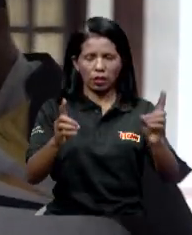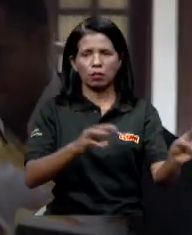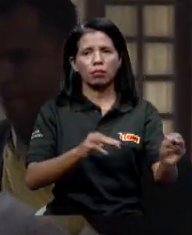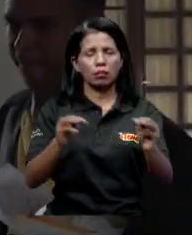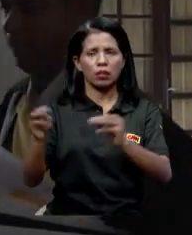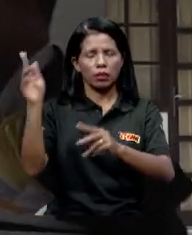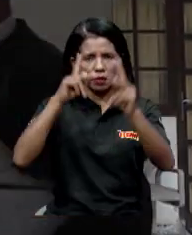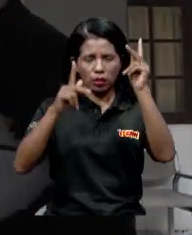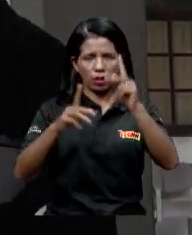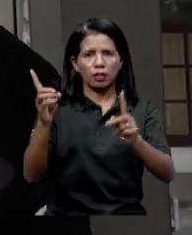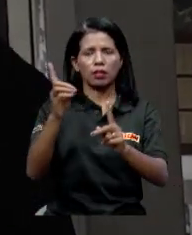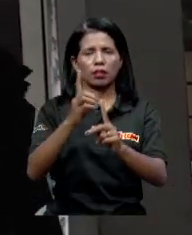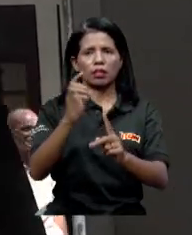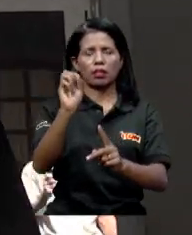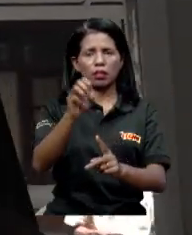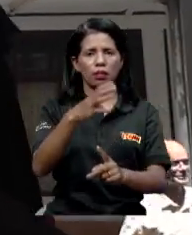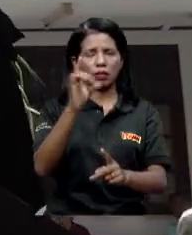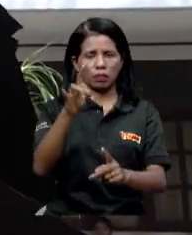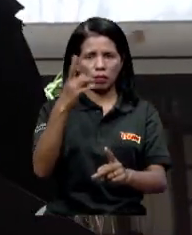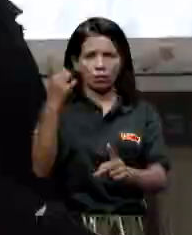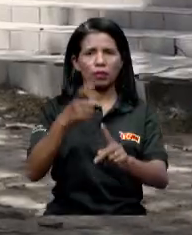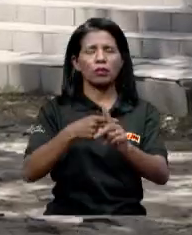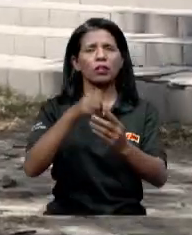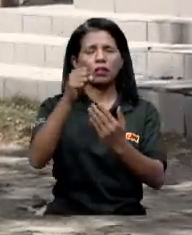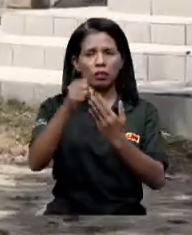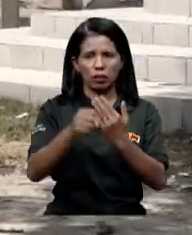ne, bafale Lorenzo Nulo Racingualu, full